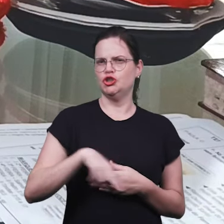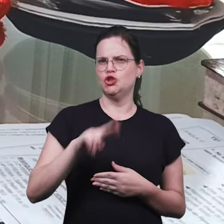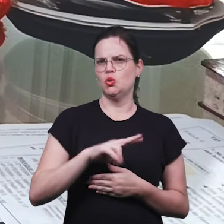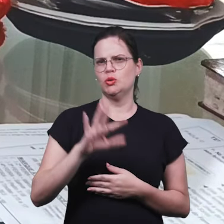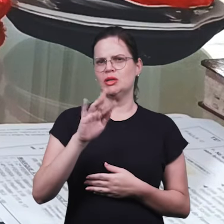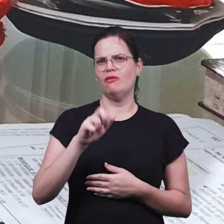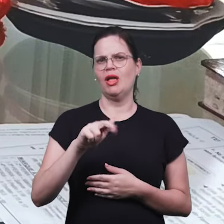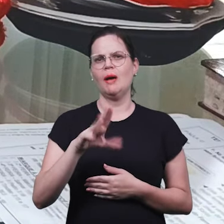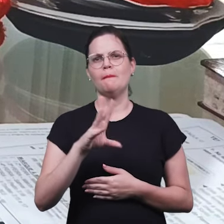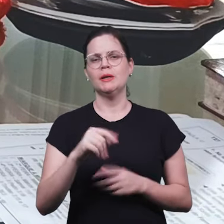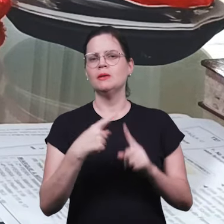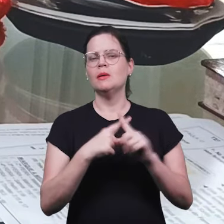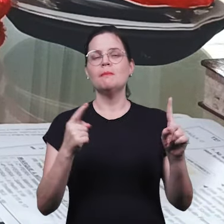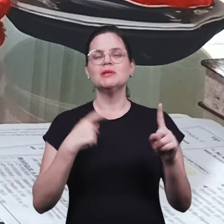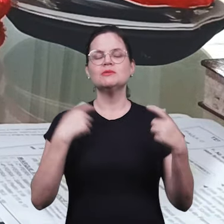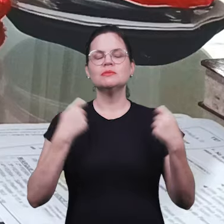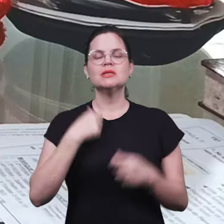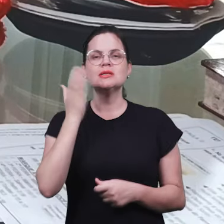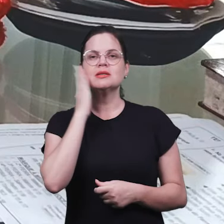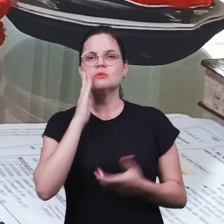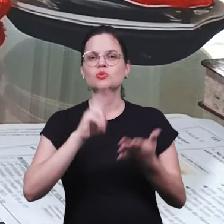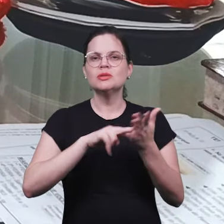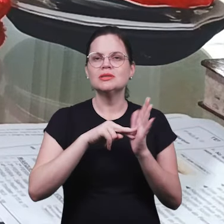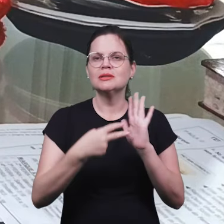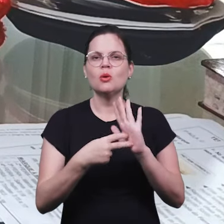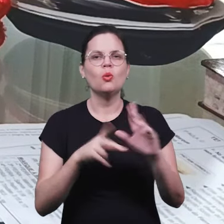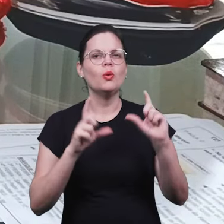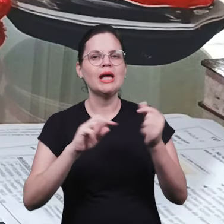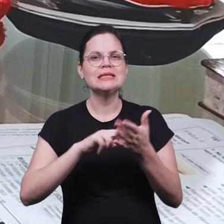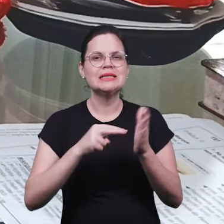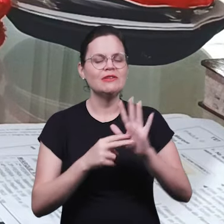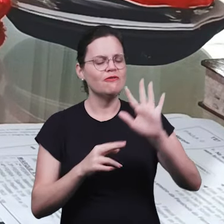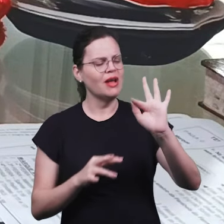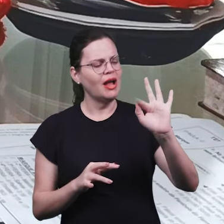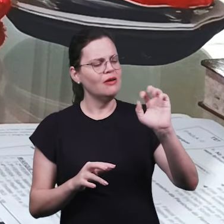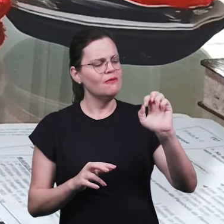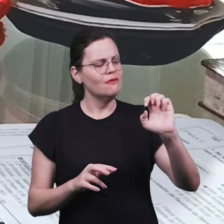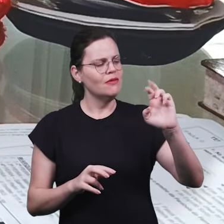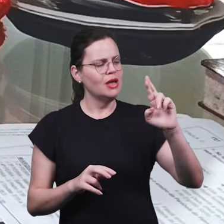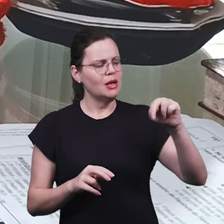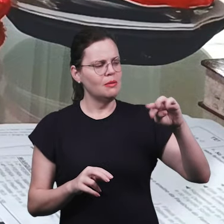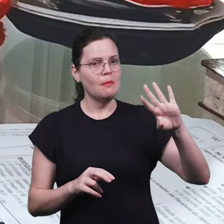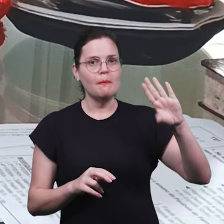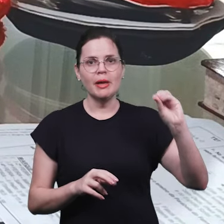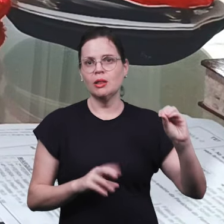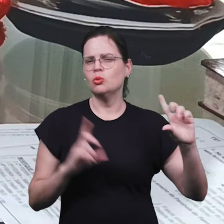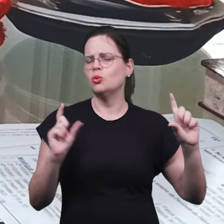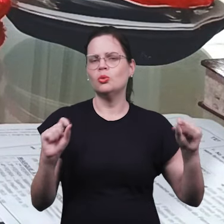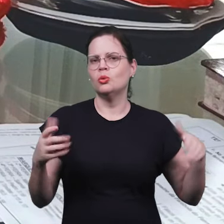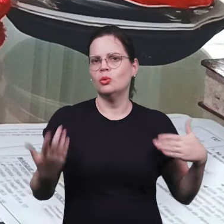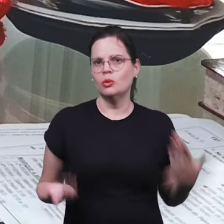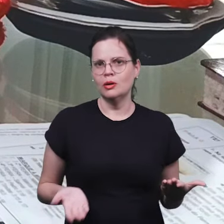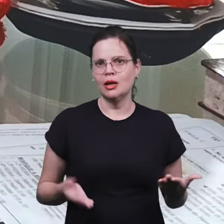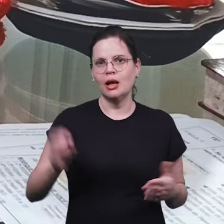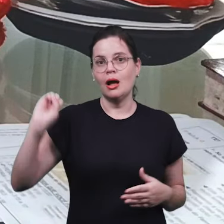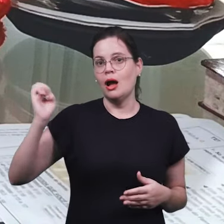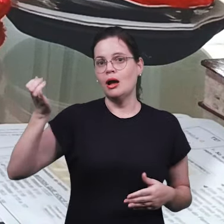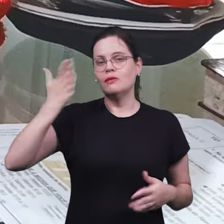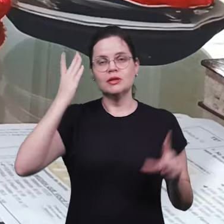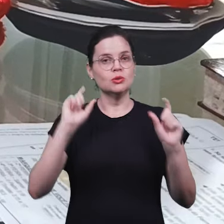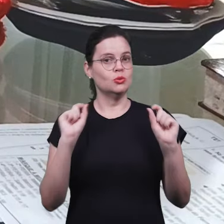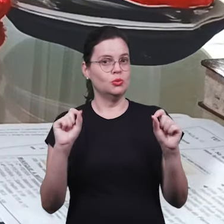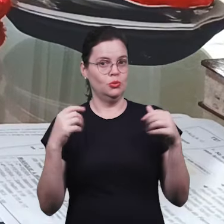E nós vamos entender o significado, o sentido do uso do fermento dentro da revelação da palavra de